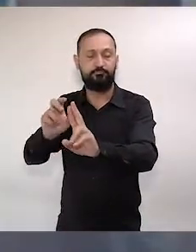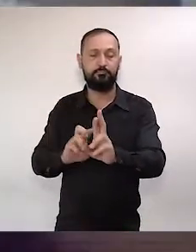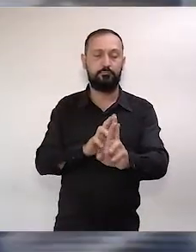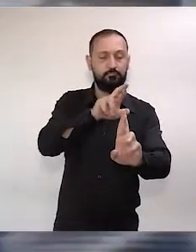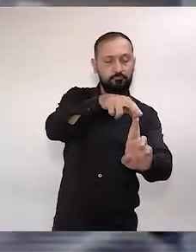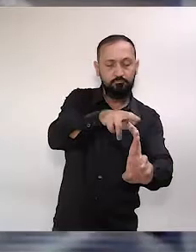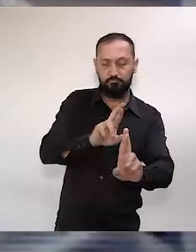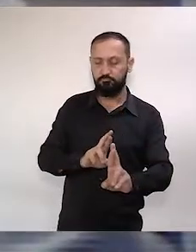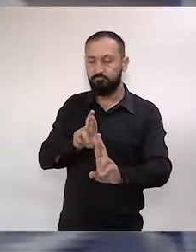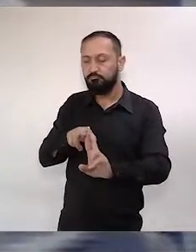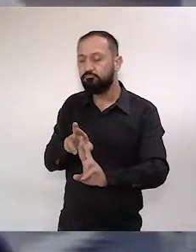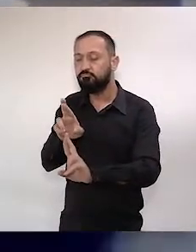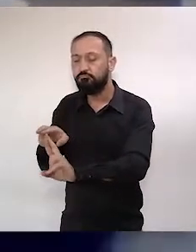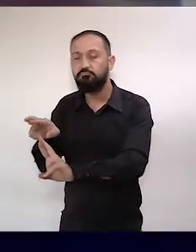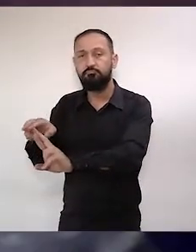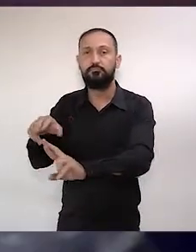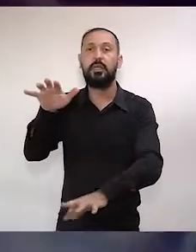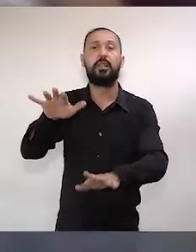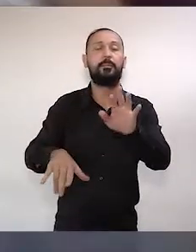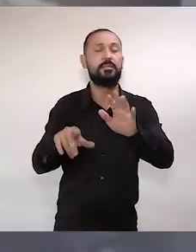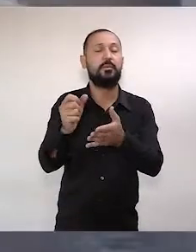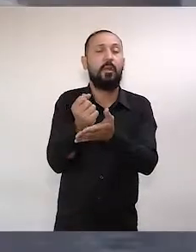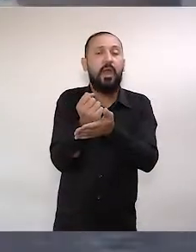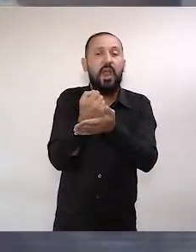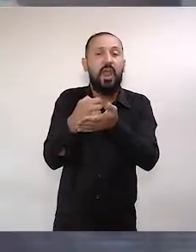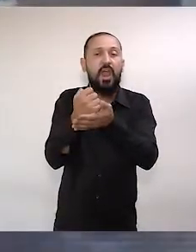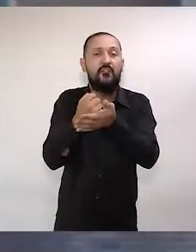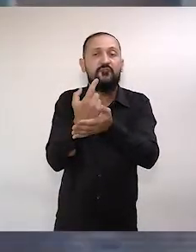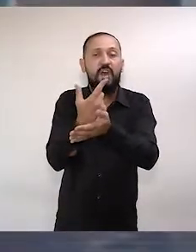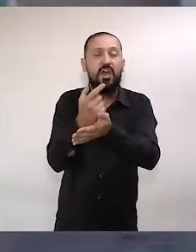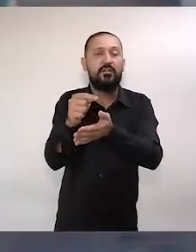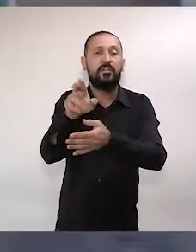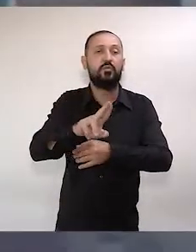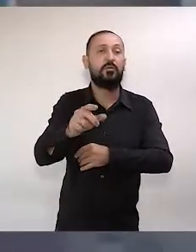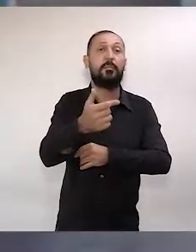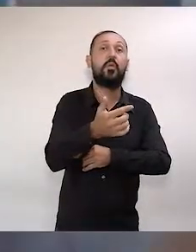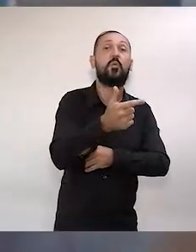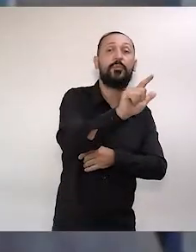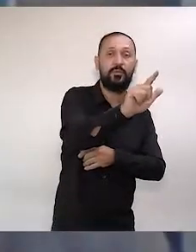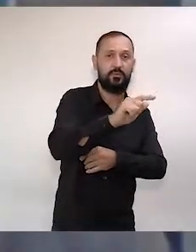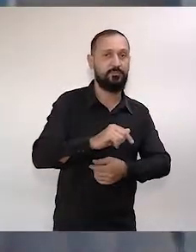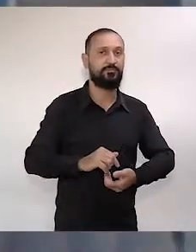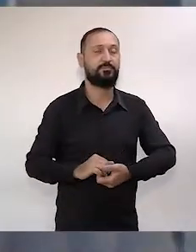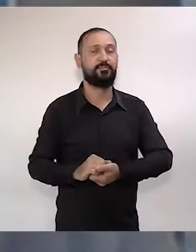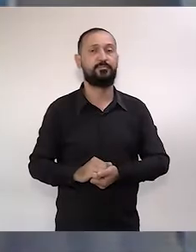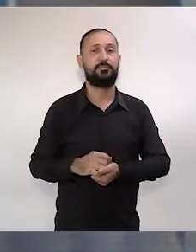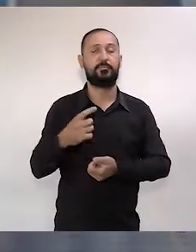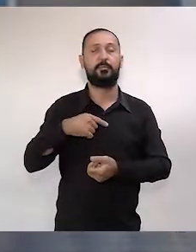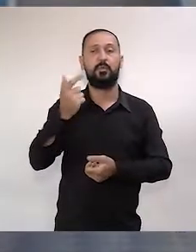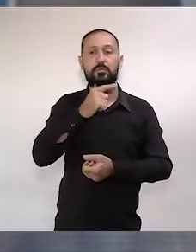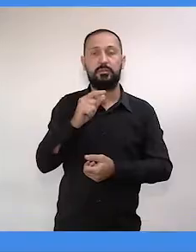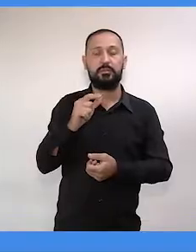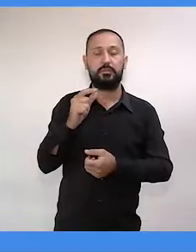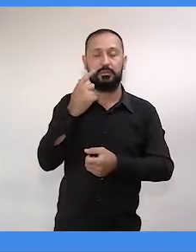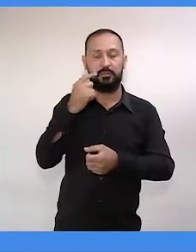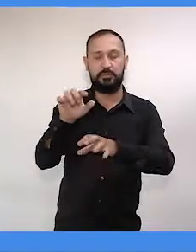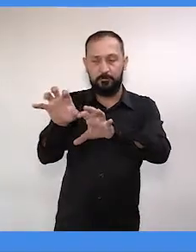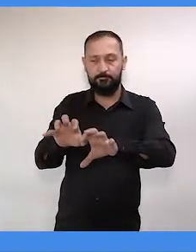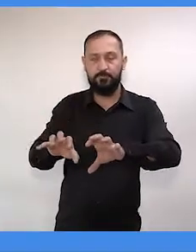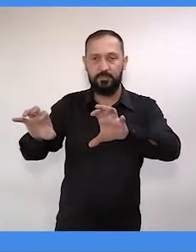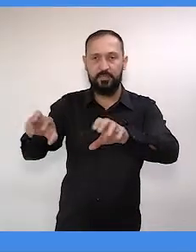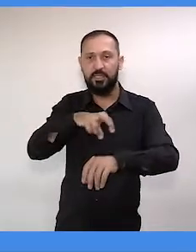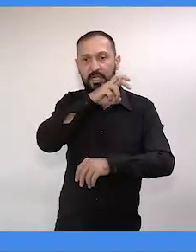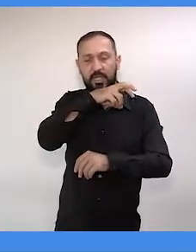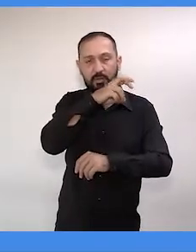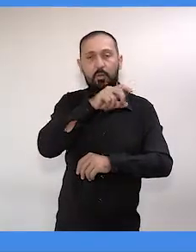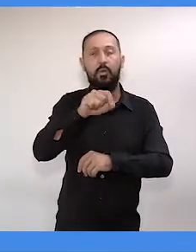função. Então eu posso fazer com que ele se torne um fármaco se eu utilizar para outra atividade. Para separar